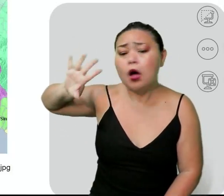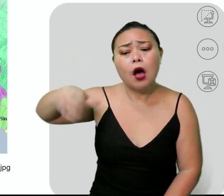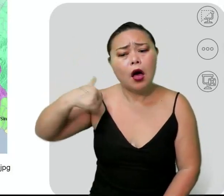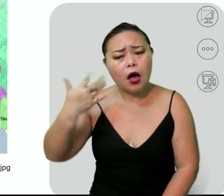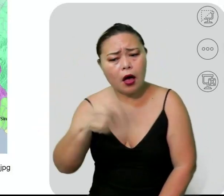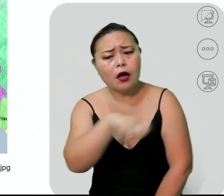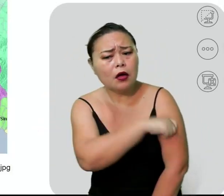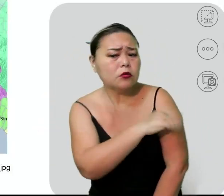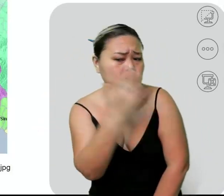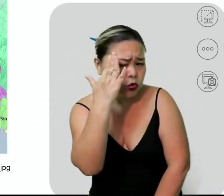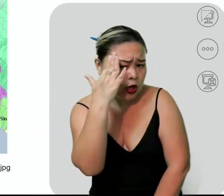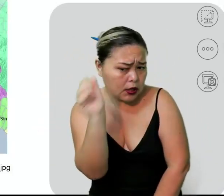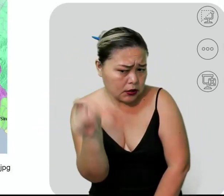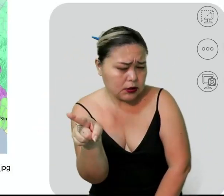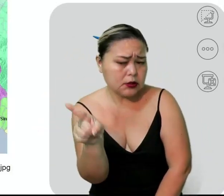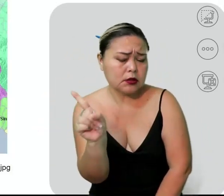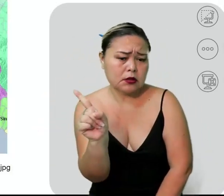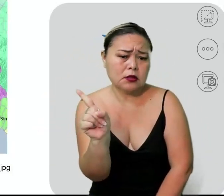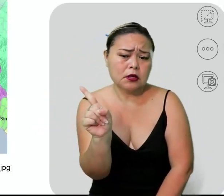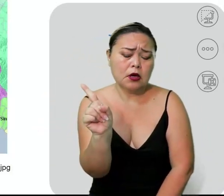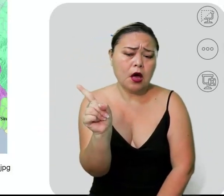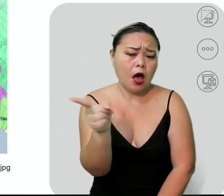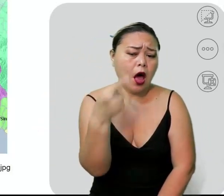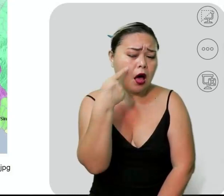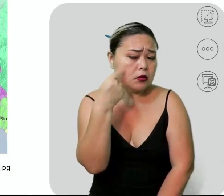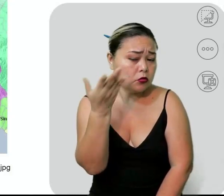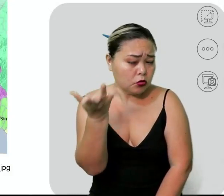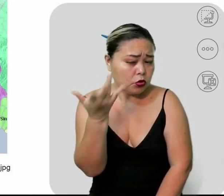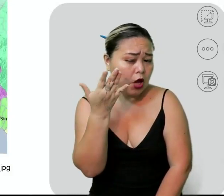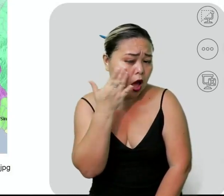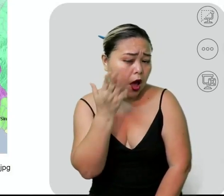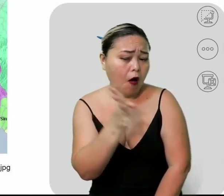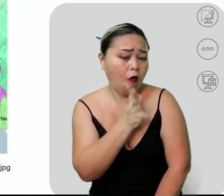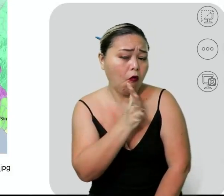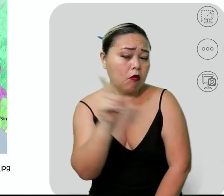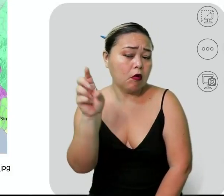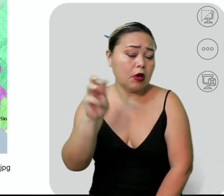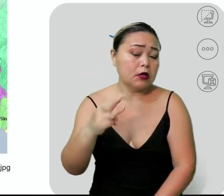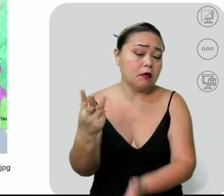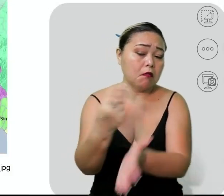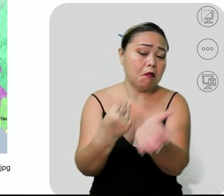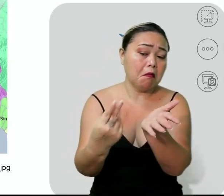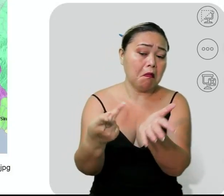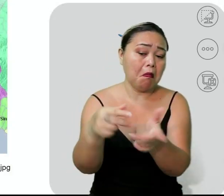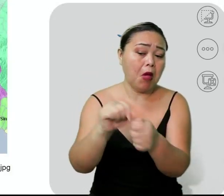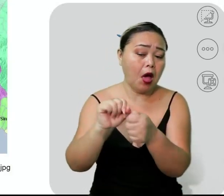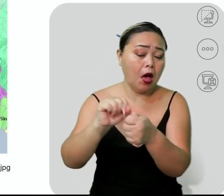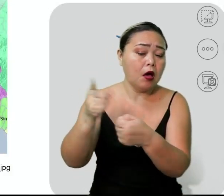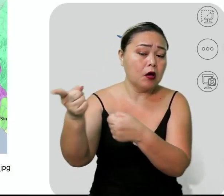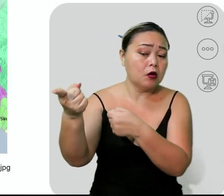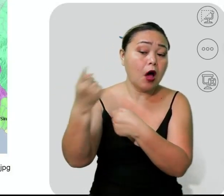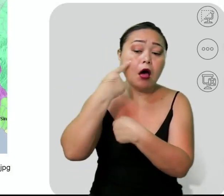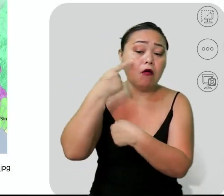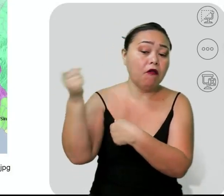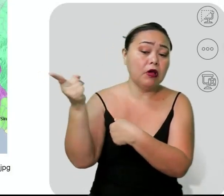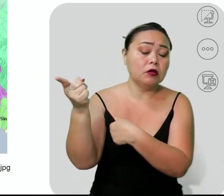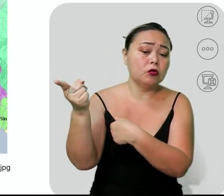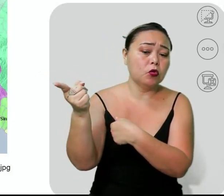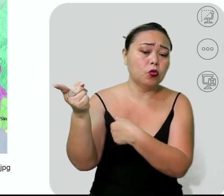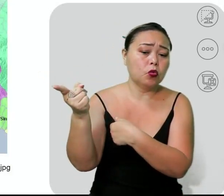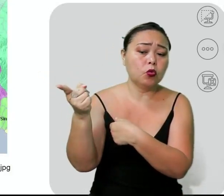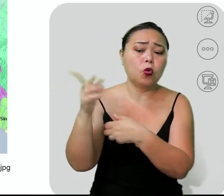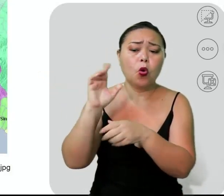Aluno, tu já sabe que já está familiarizado com esse mapa aí. Basicamente, vocês estão vendo